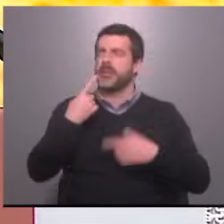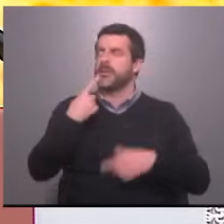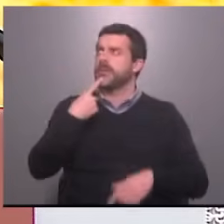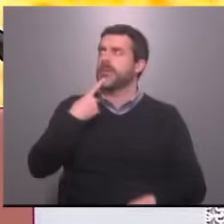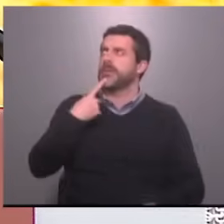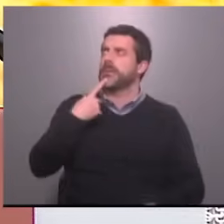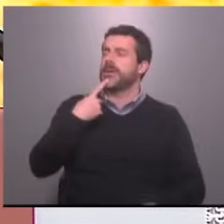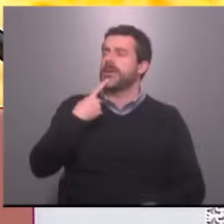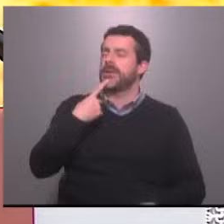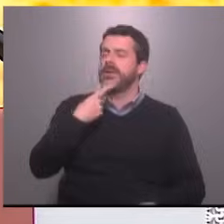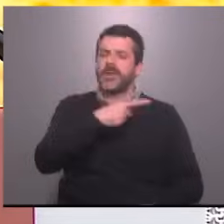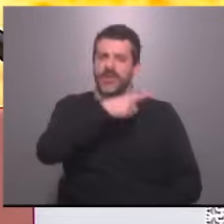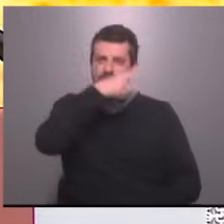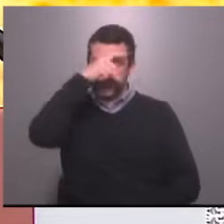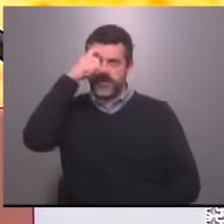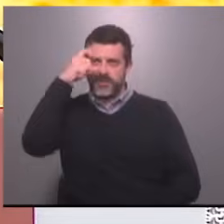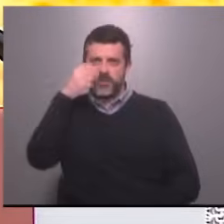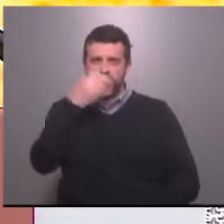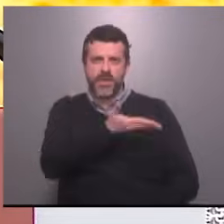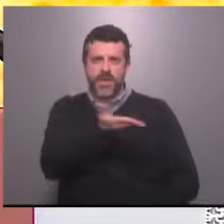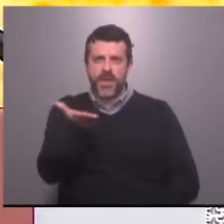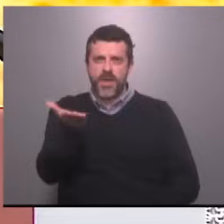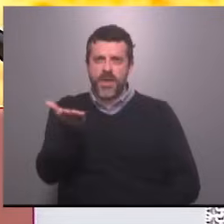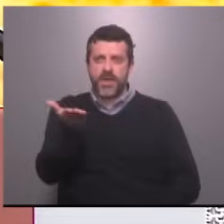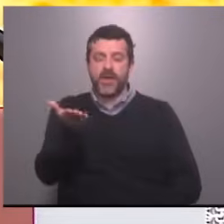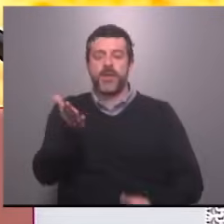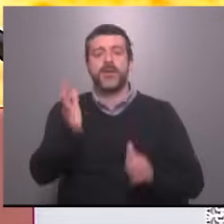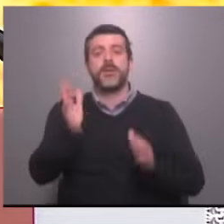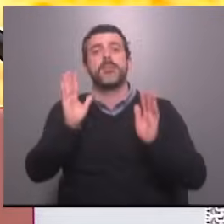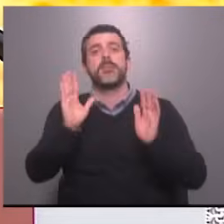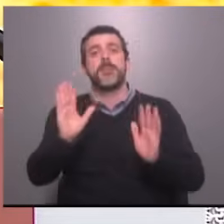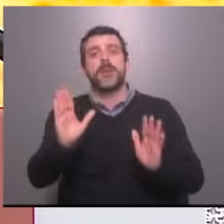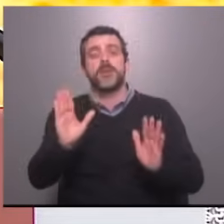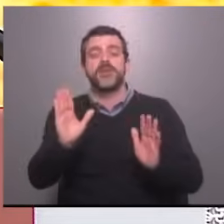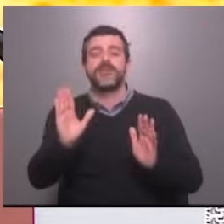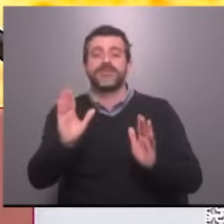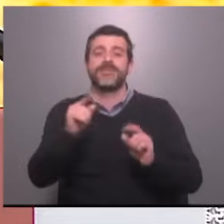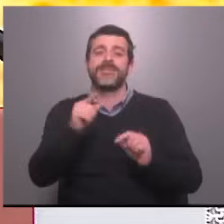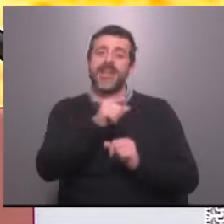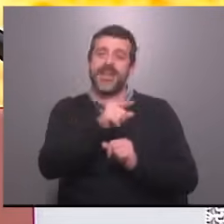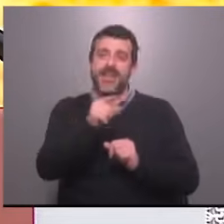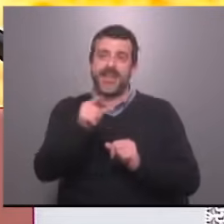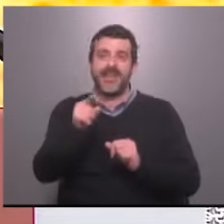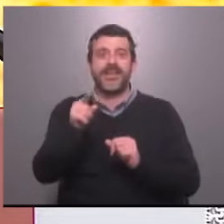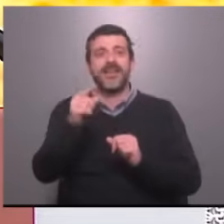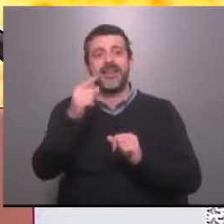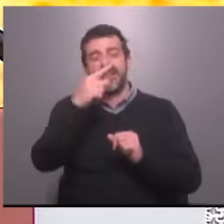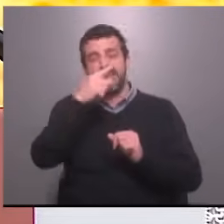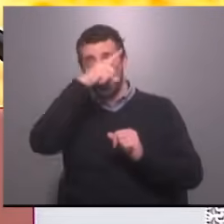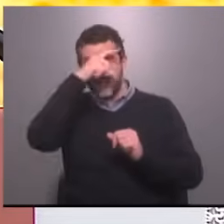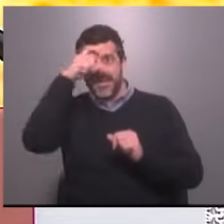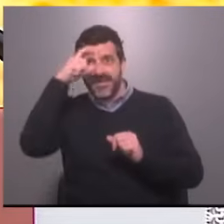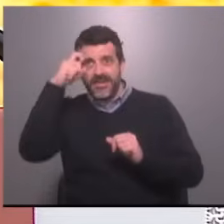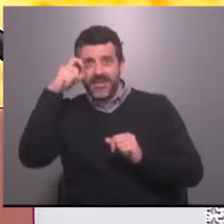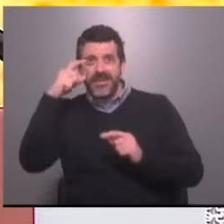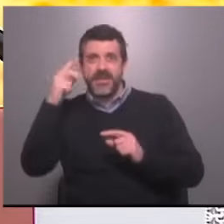assim tão intenso à alegria. Mas reparem, é